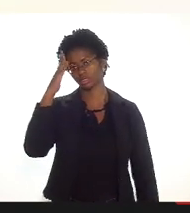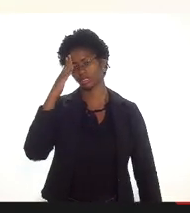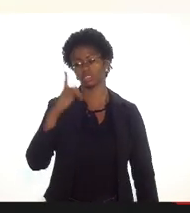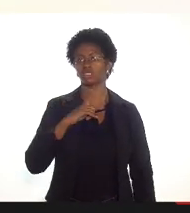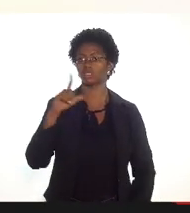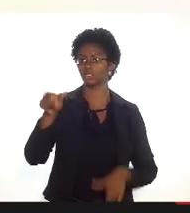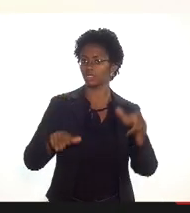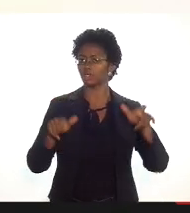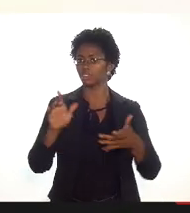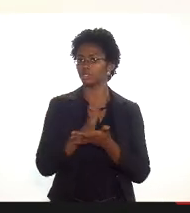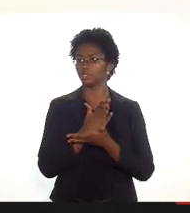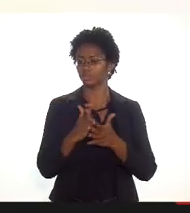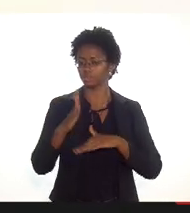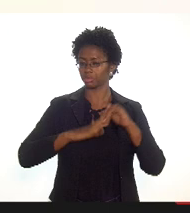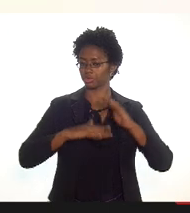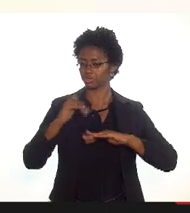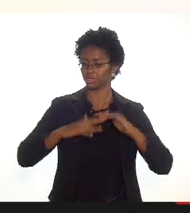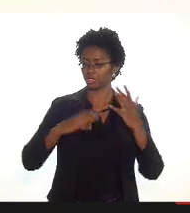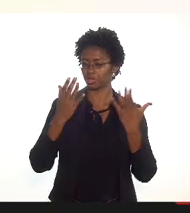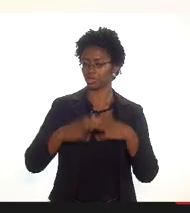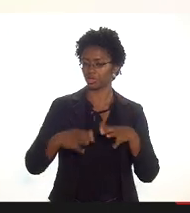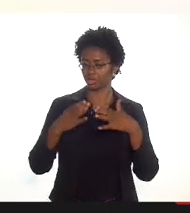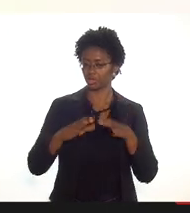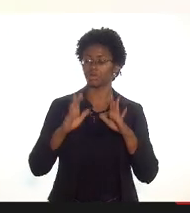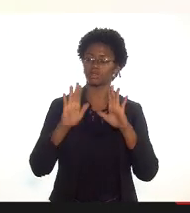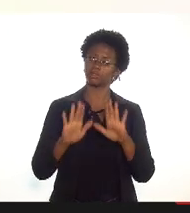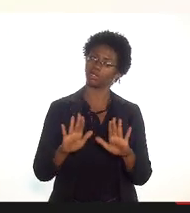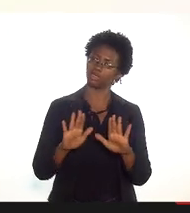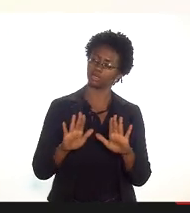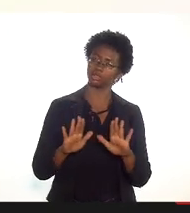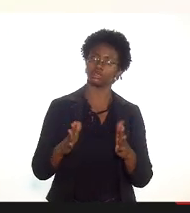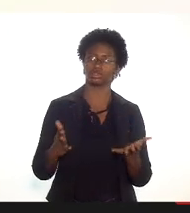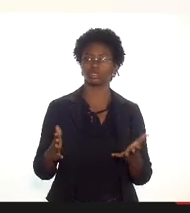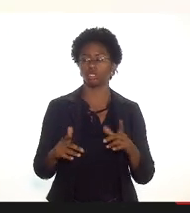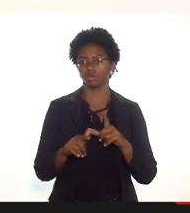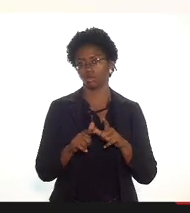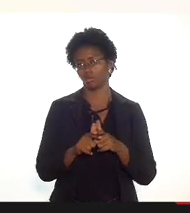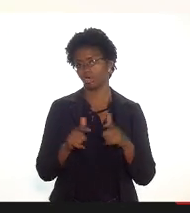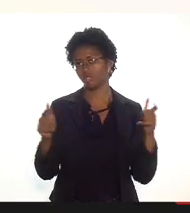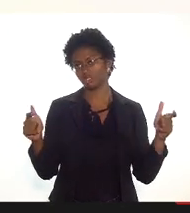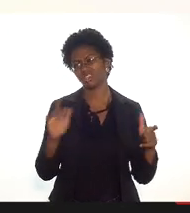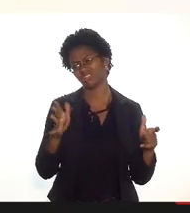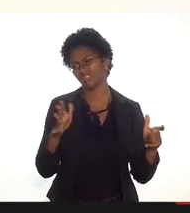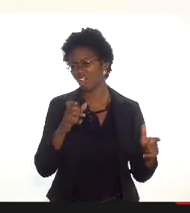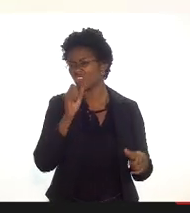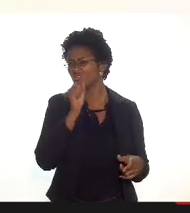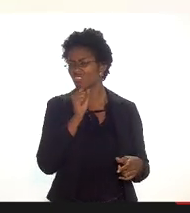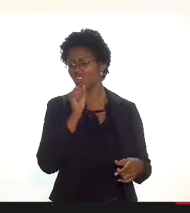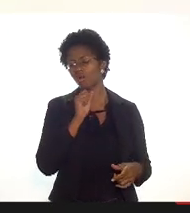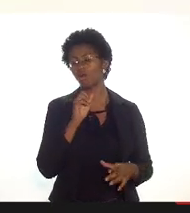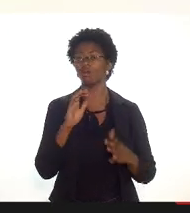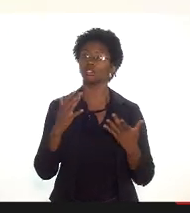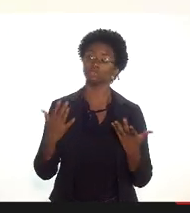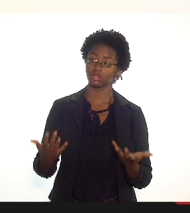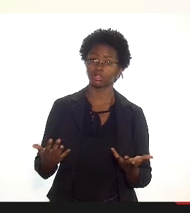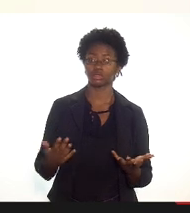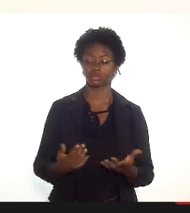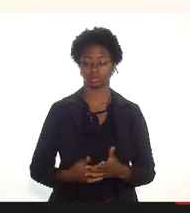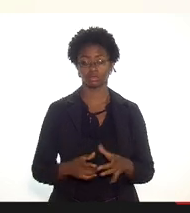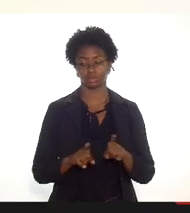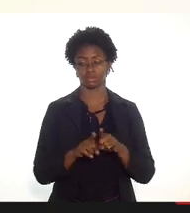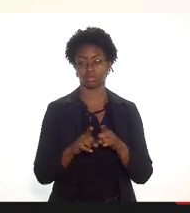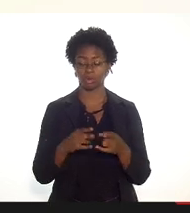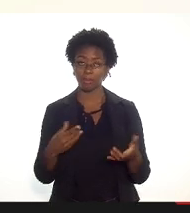profissionais concursados, mas que, né, muitos deles já têm uma idade mais avançada, estão prestes